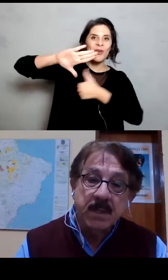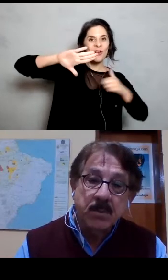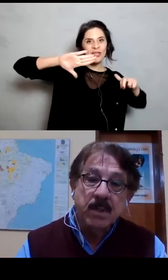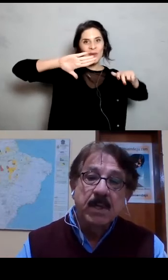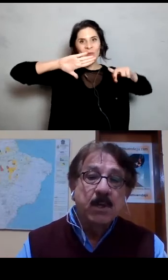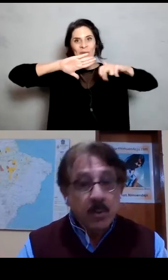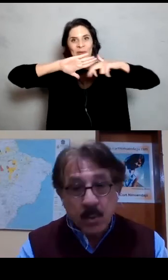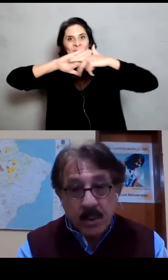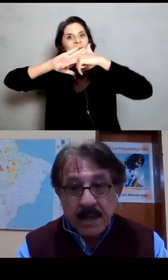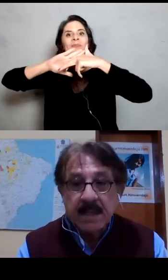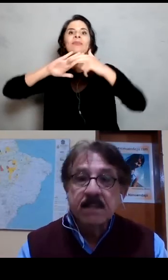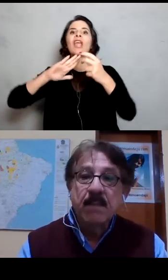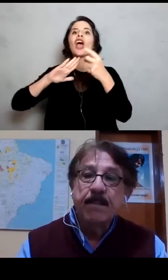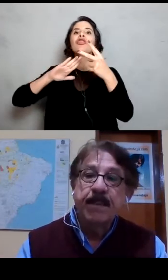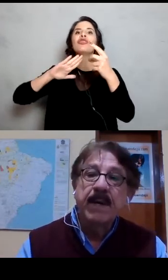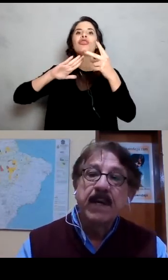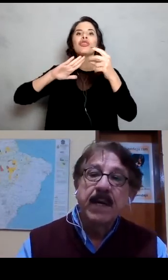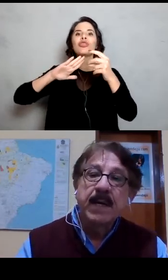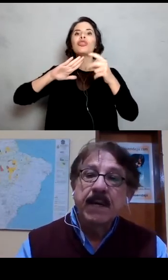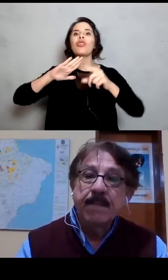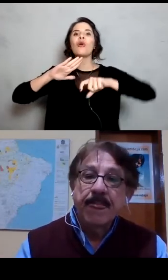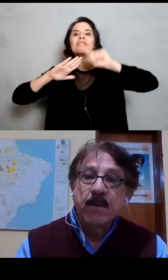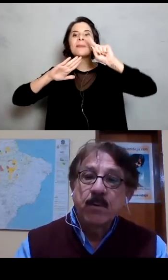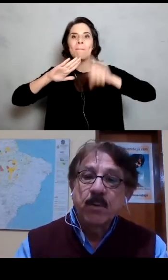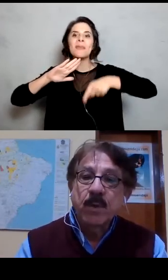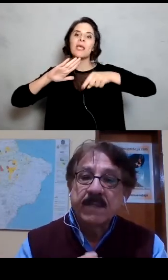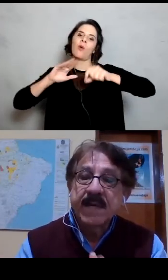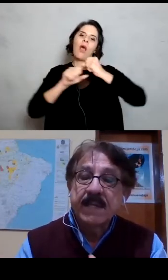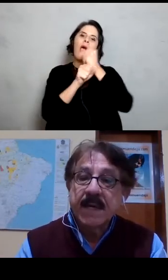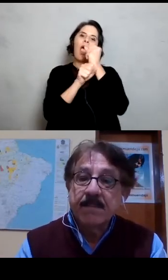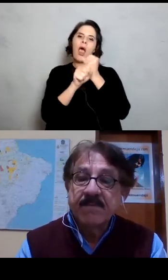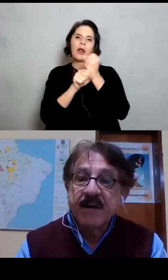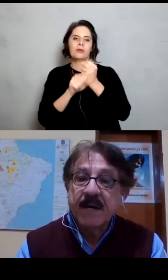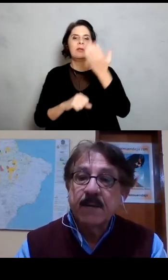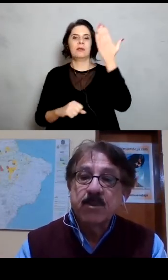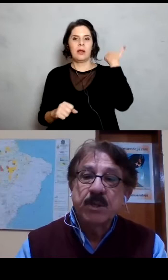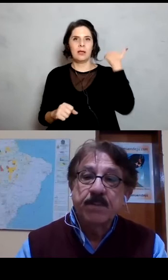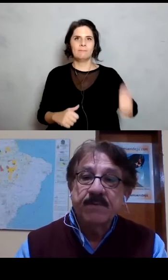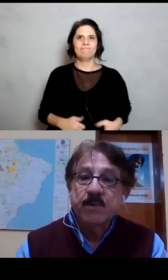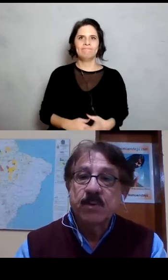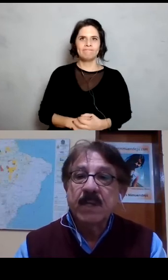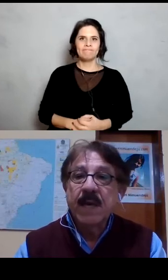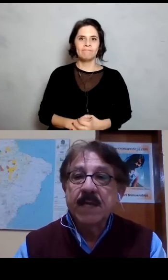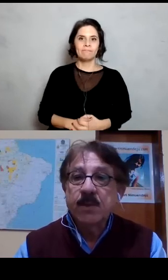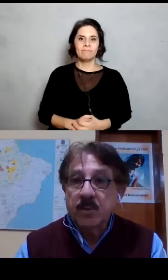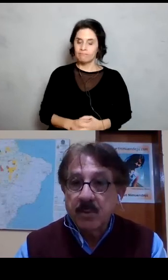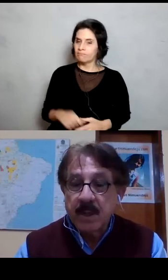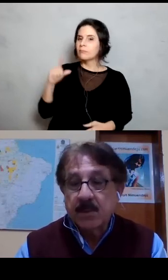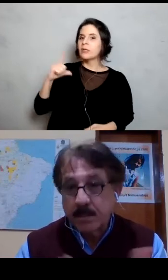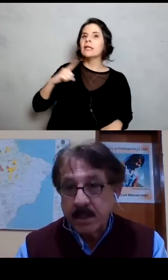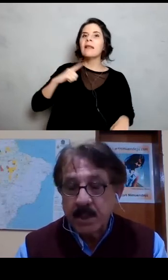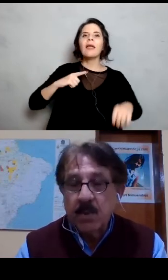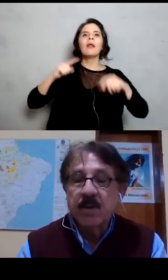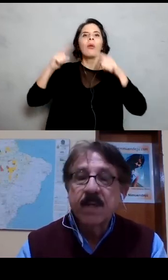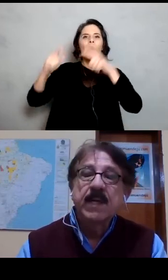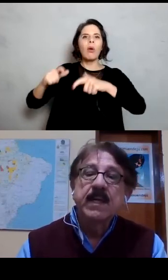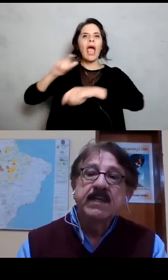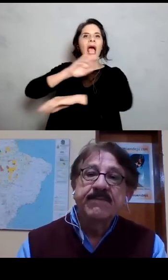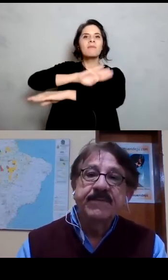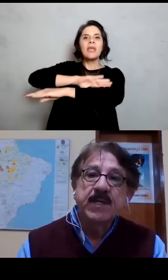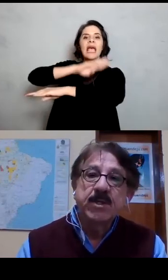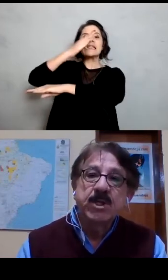muito anterior. Eu não coloquei nesse mapa a Serra da Capivara, onde a professora Nier Guidon, a